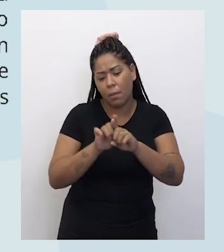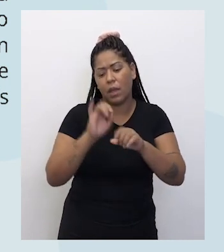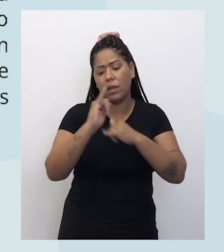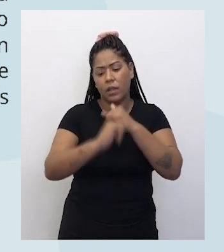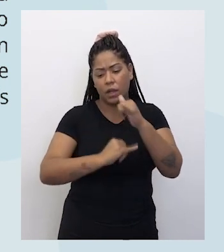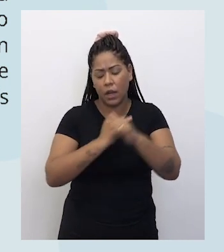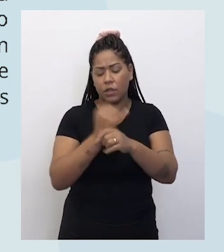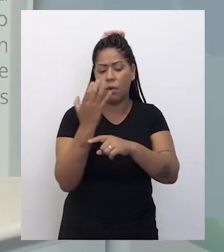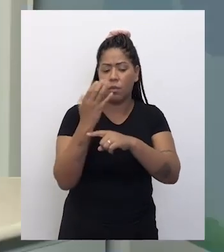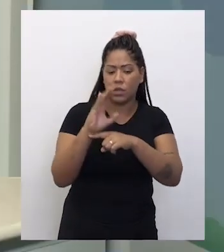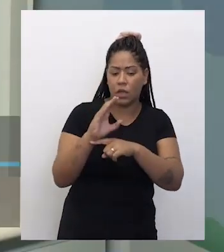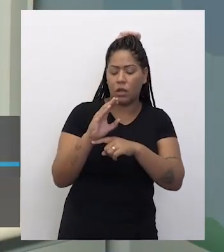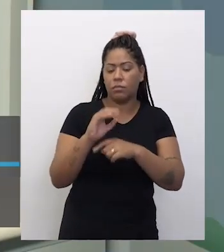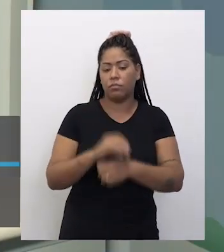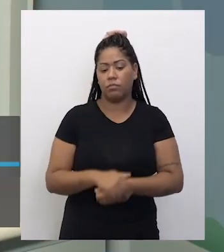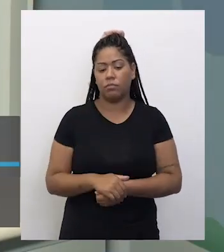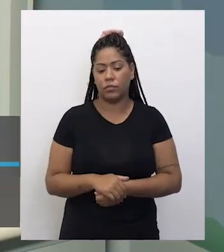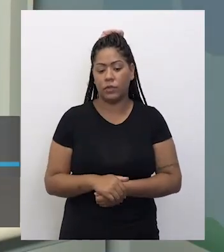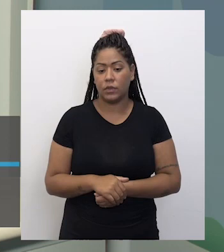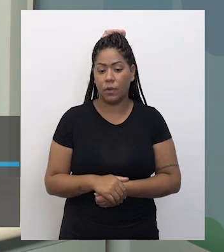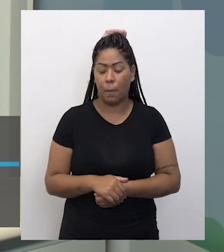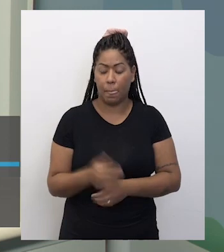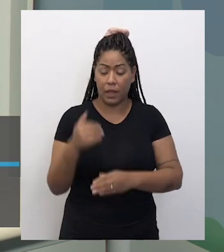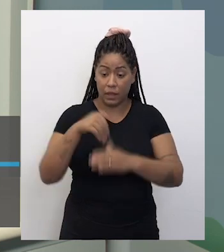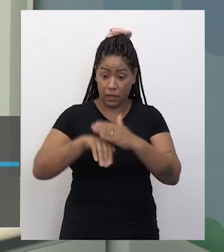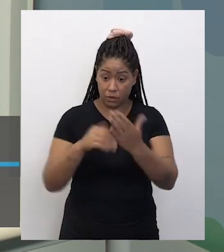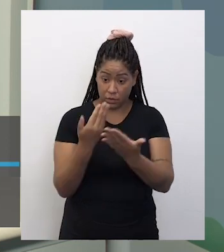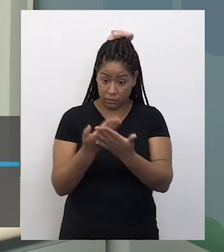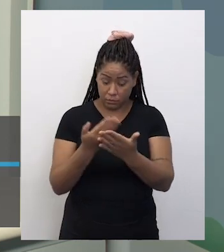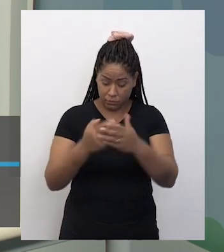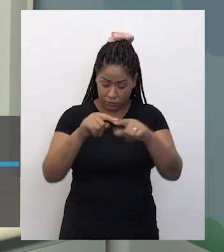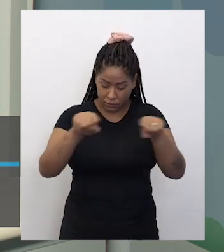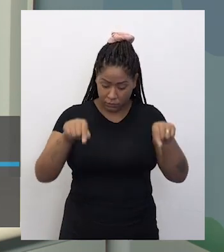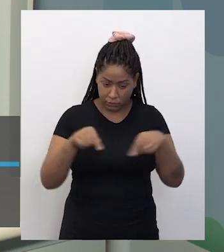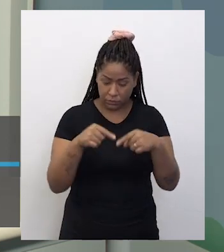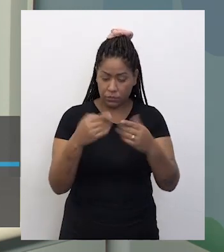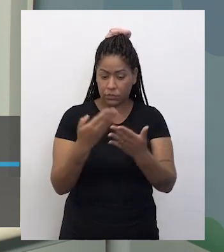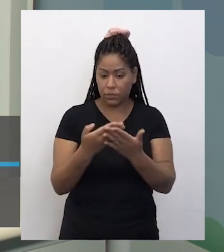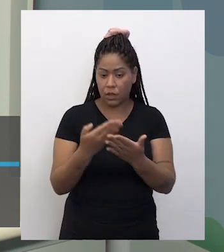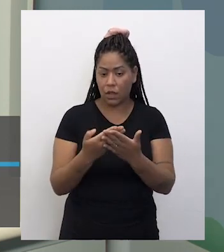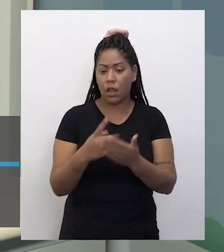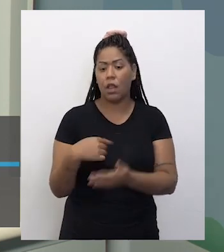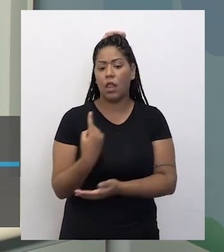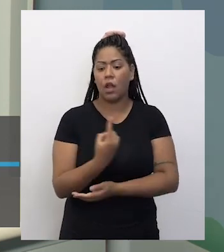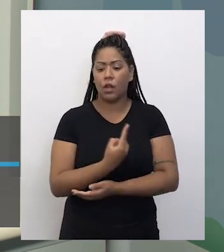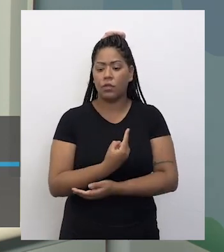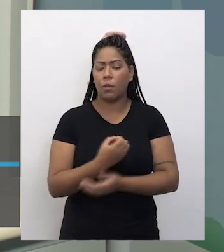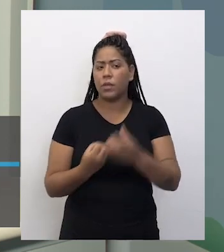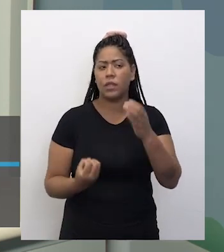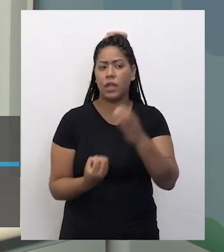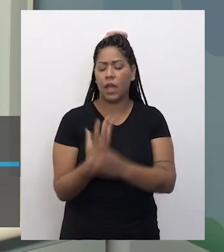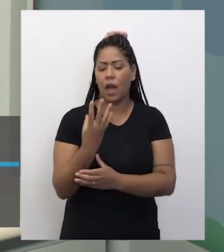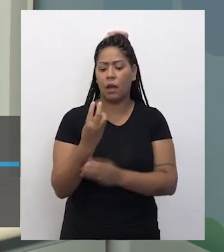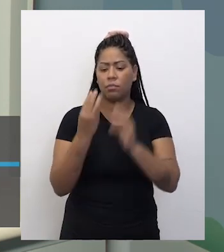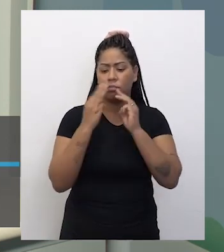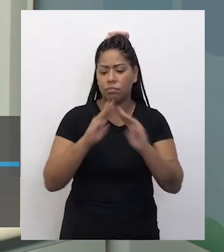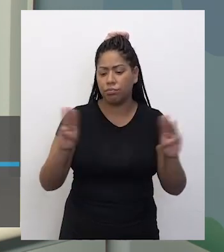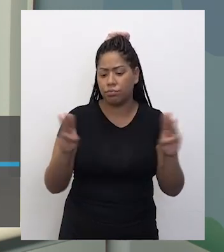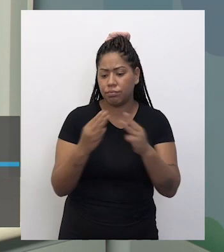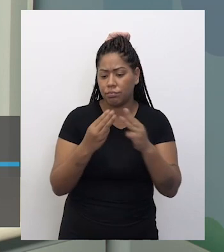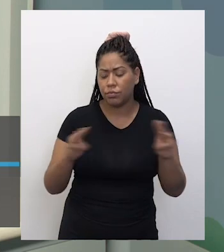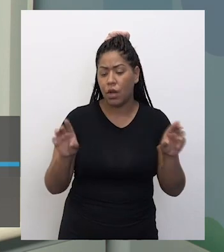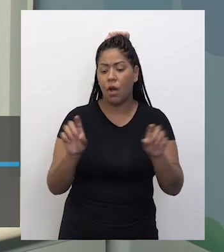ofertar aquele produto. Então, na escola, nós falamos muito assim, vamos fazer uma campanha publicitária, vamos fazer